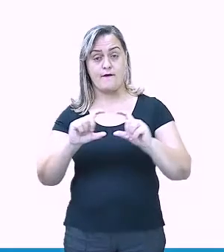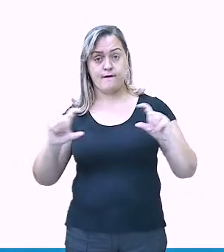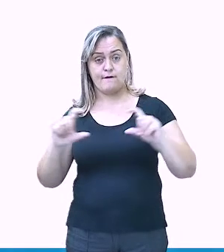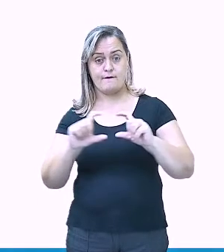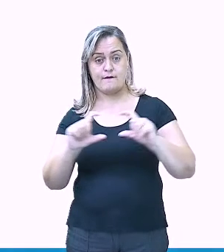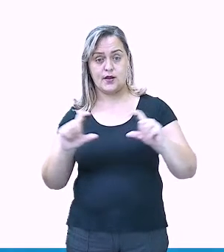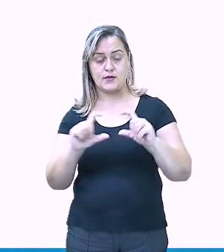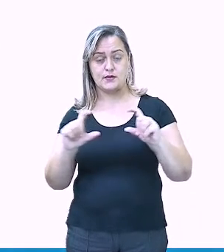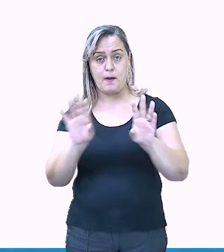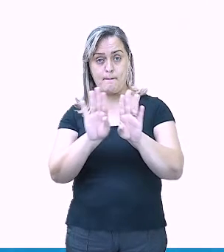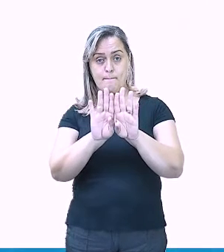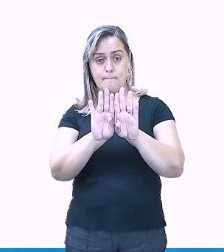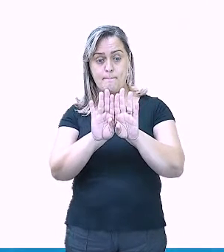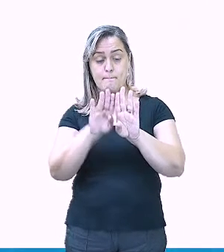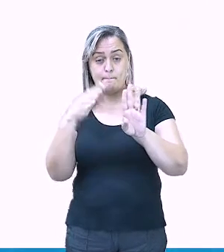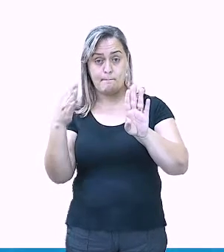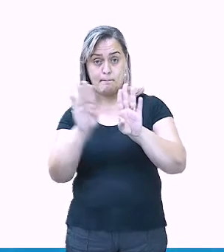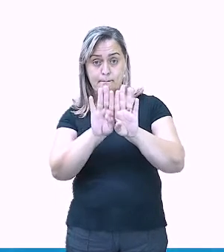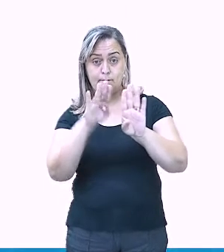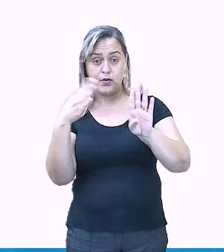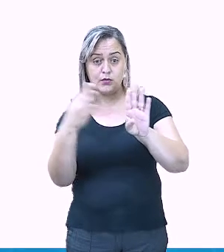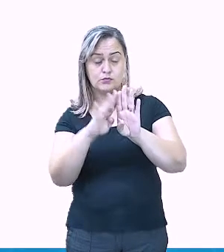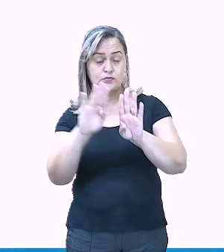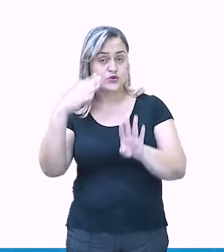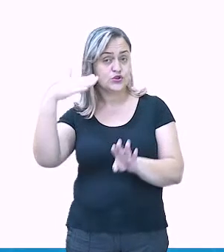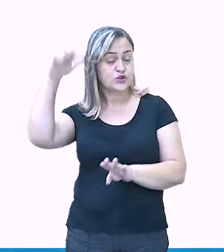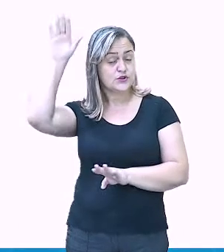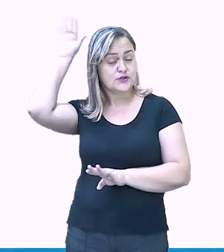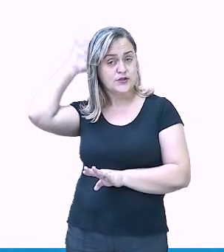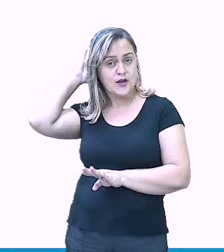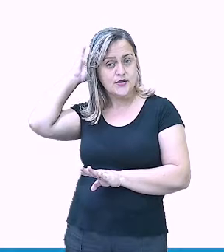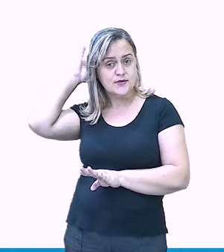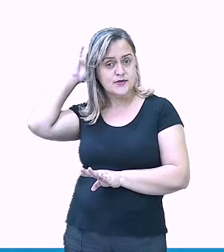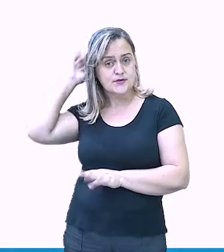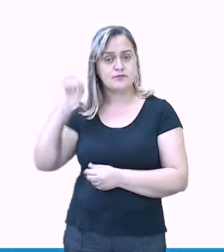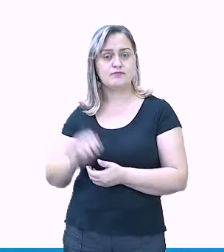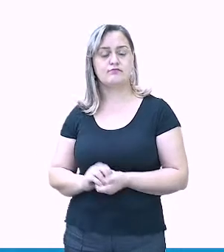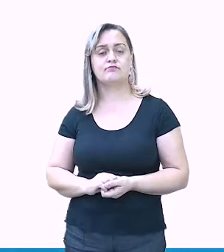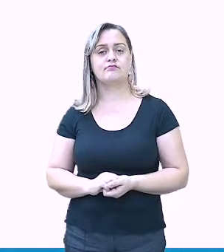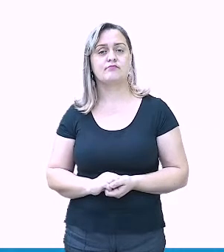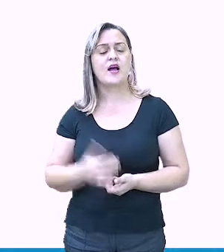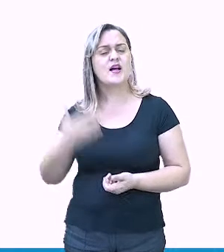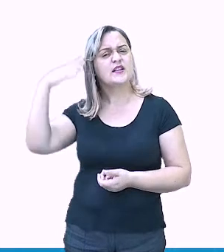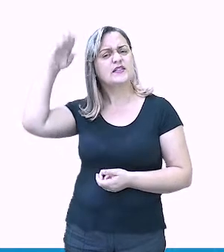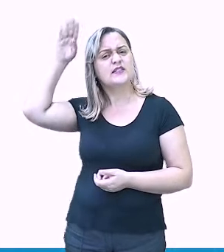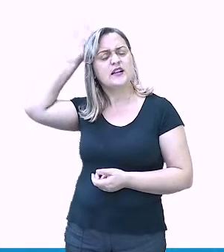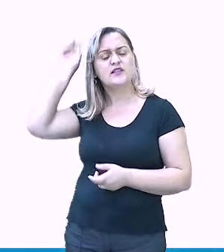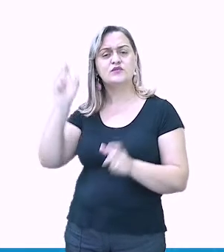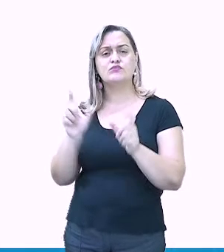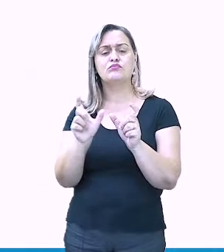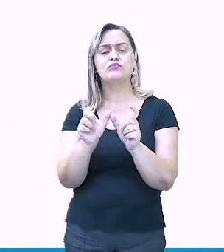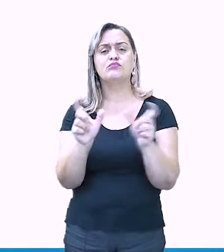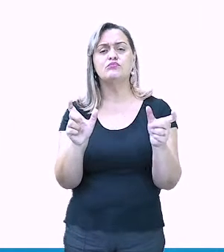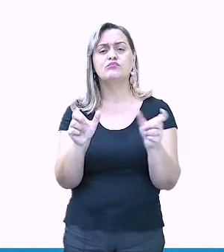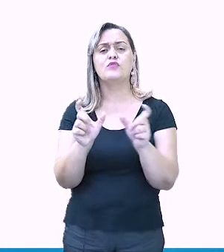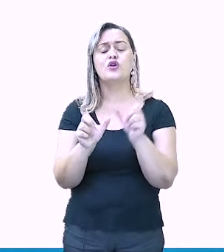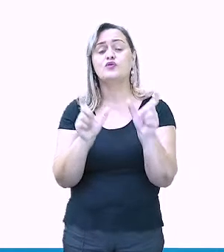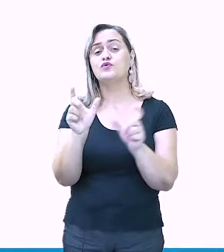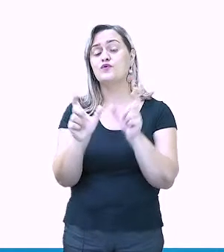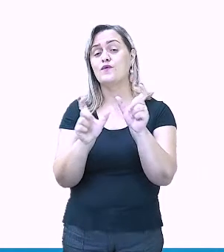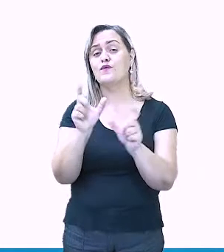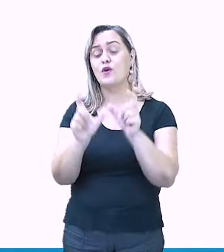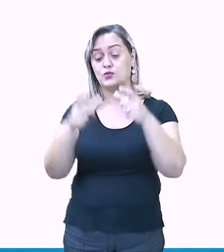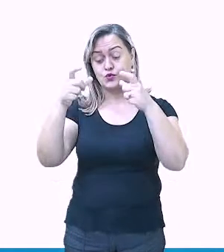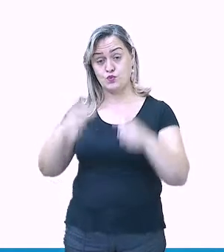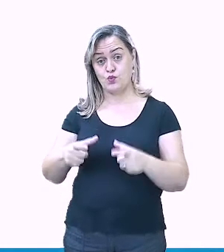Ó. Trás é um advérbio de lugar. Indica o que então? Que é o lugar de